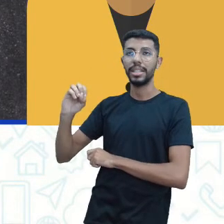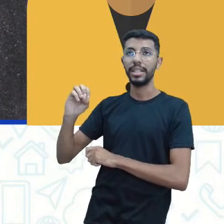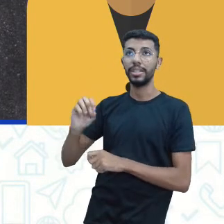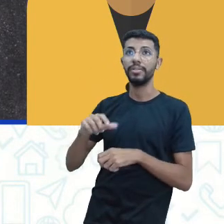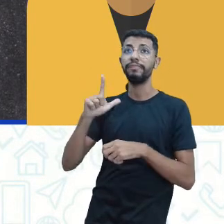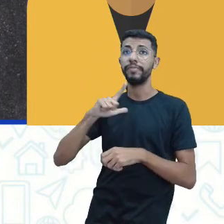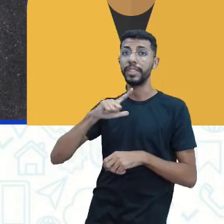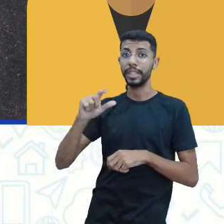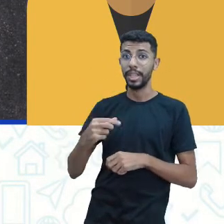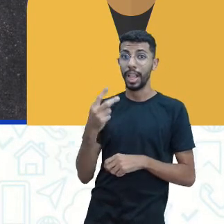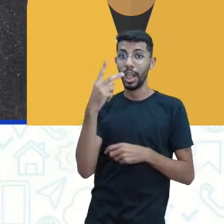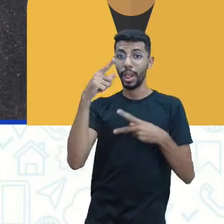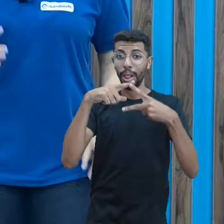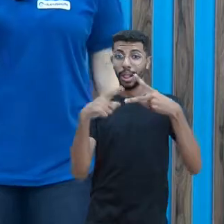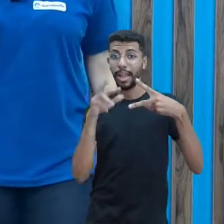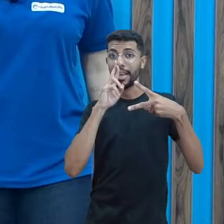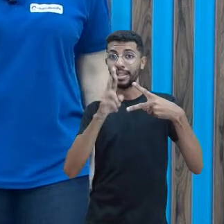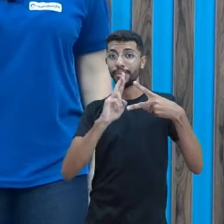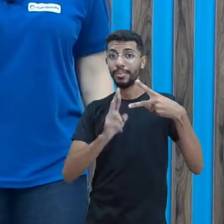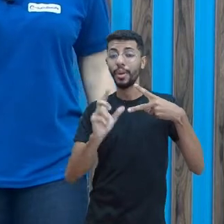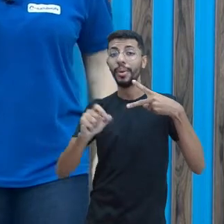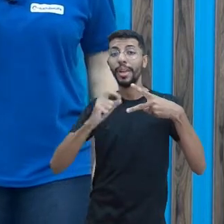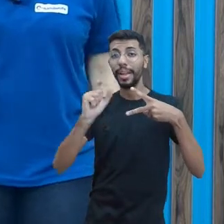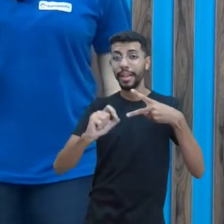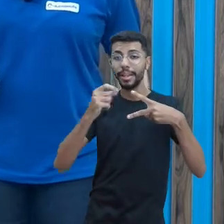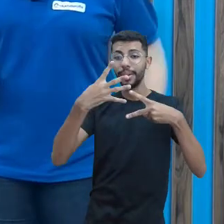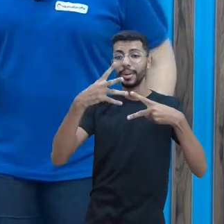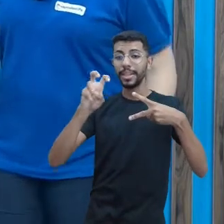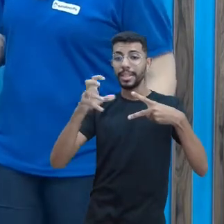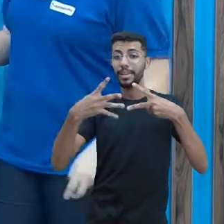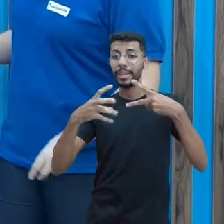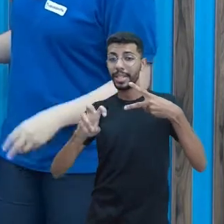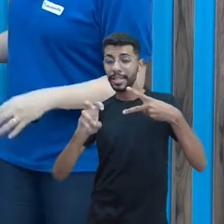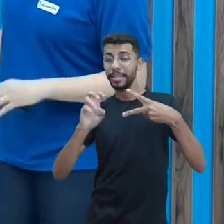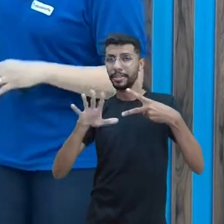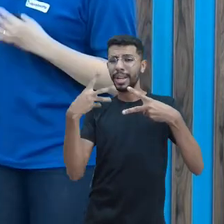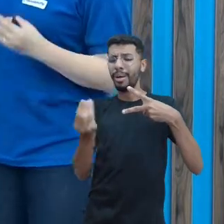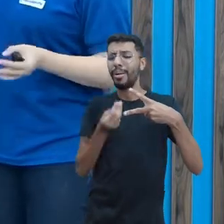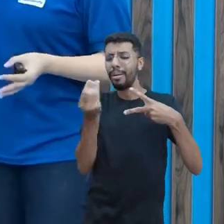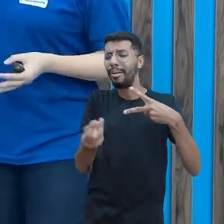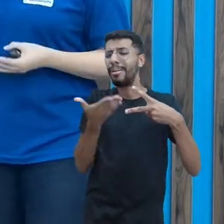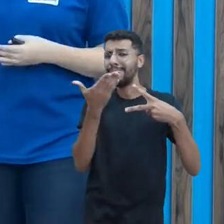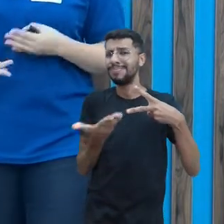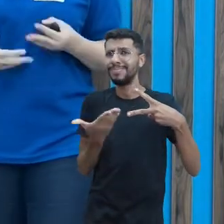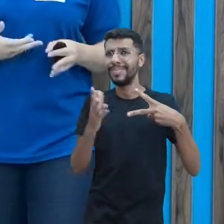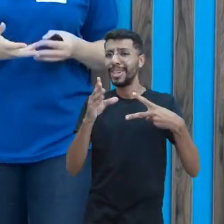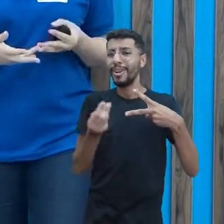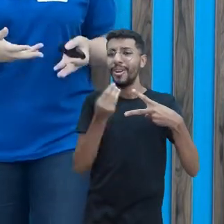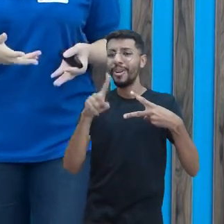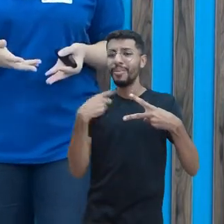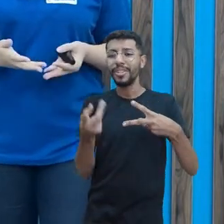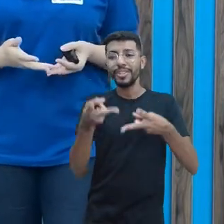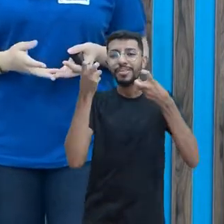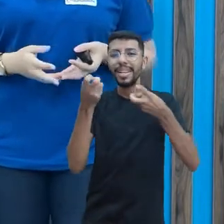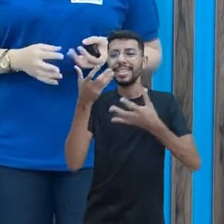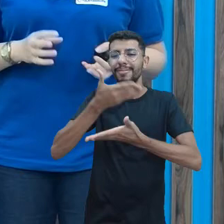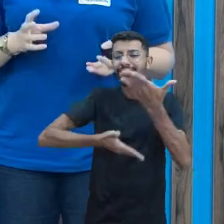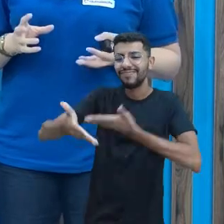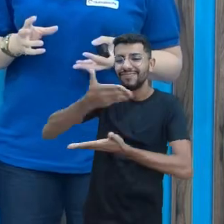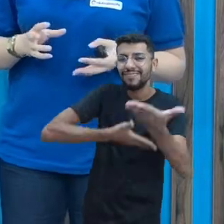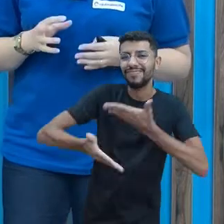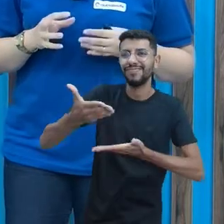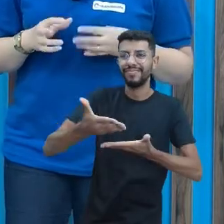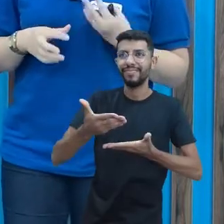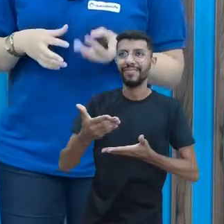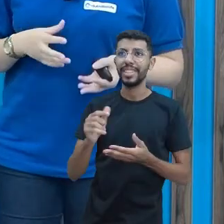são 45, né? E de que maneira esse 45 está aparecendo aí, né? Como é que a gente observa essa relação? Será que você